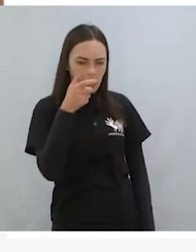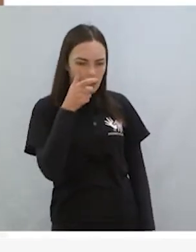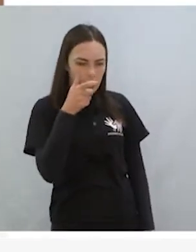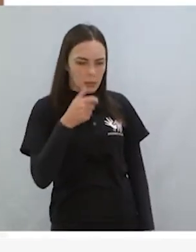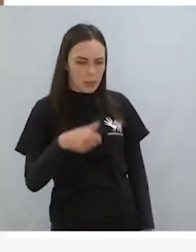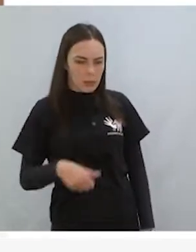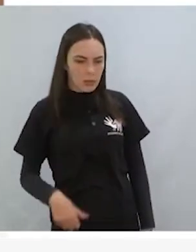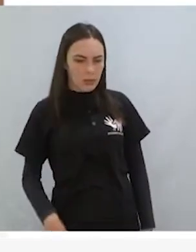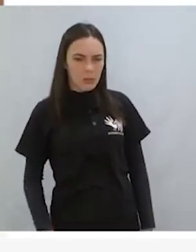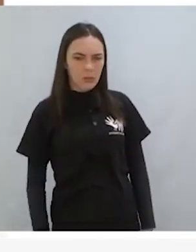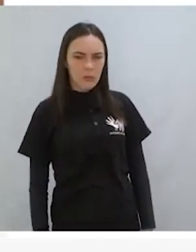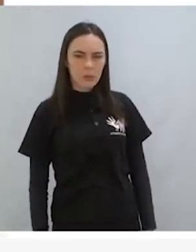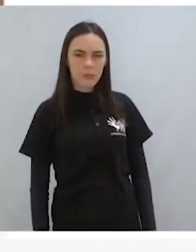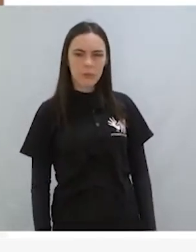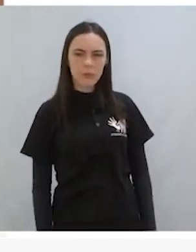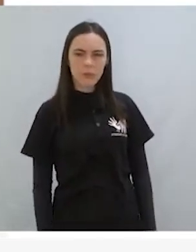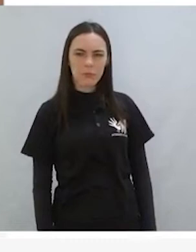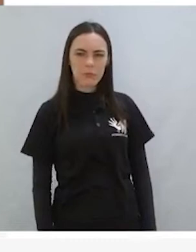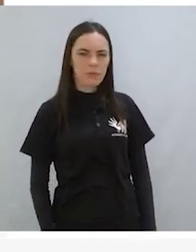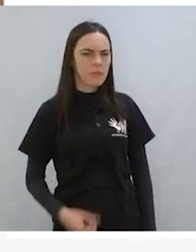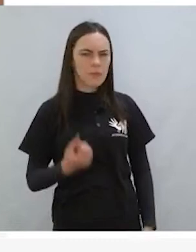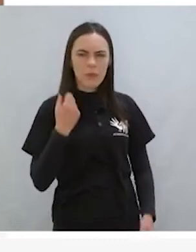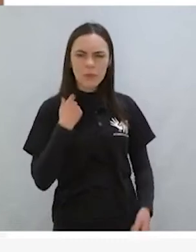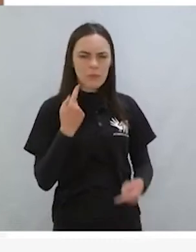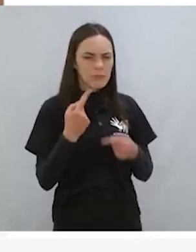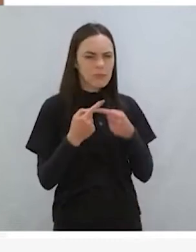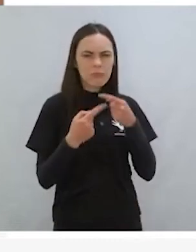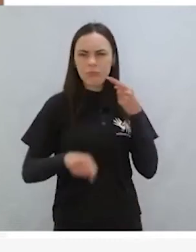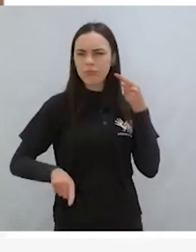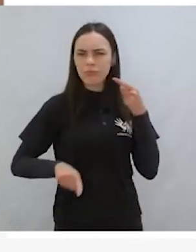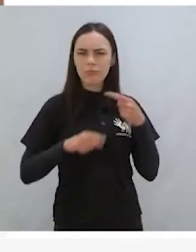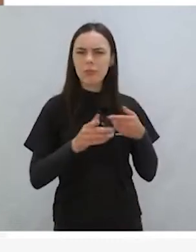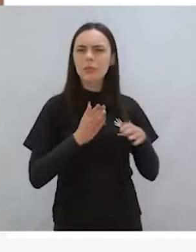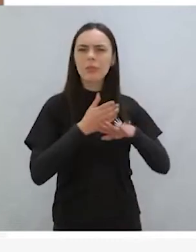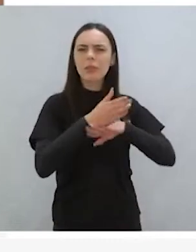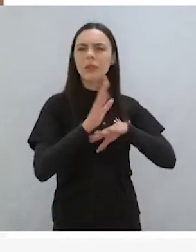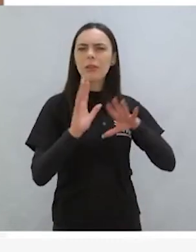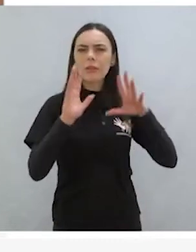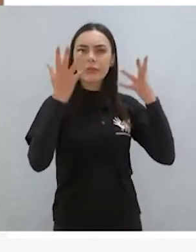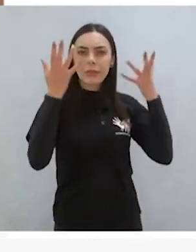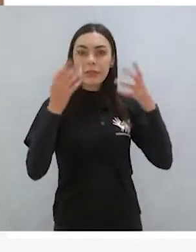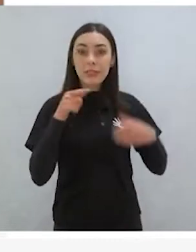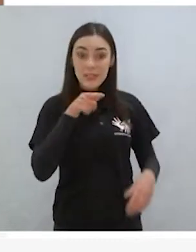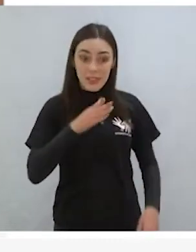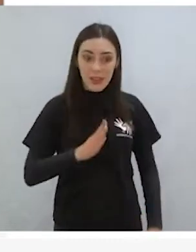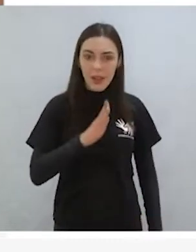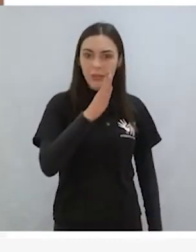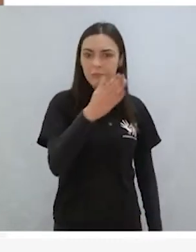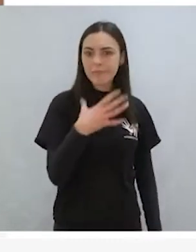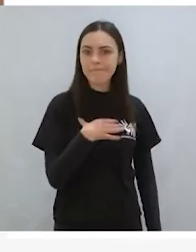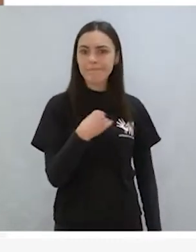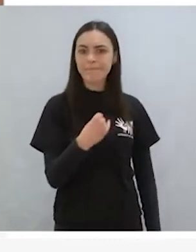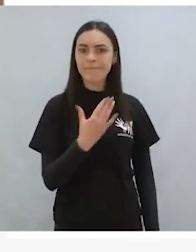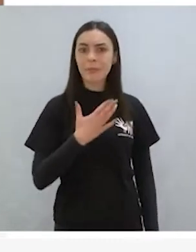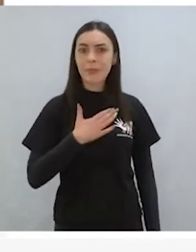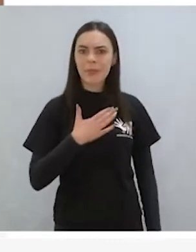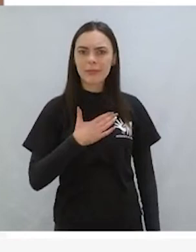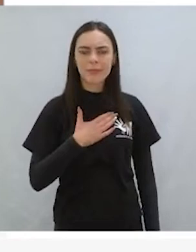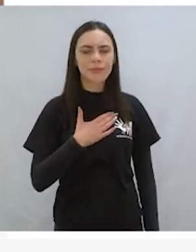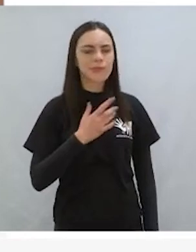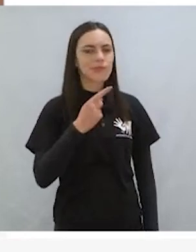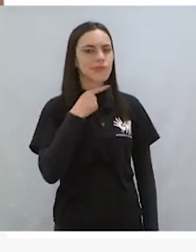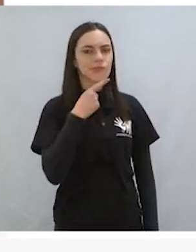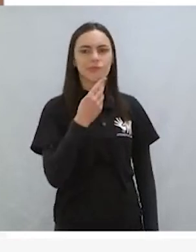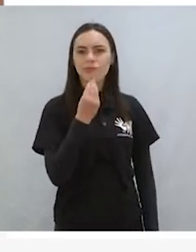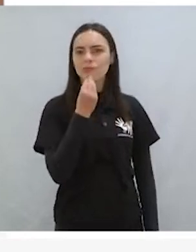aquilo, pensou: "Não posso deixar esta menina ir ao baile, senão minhas